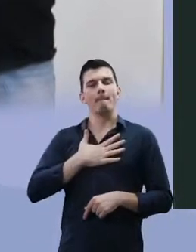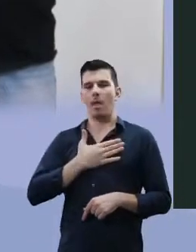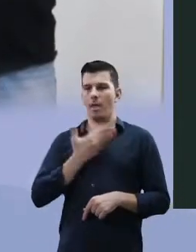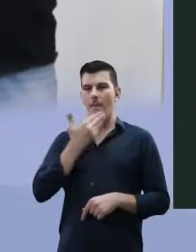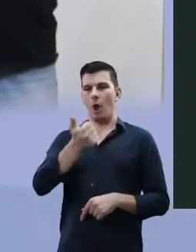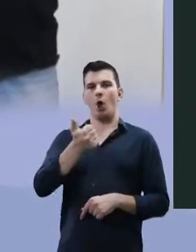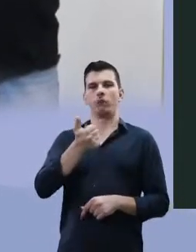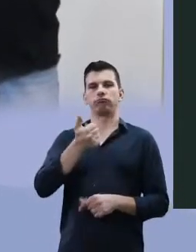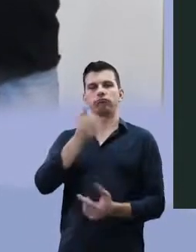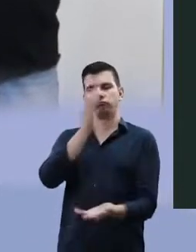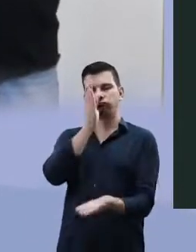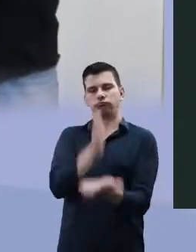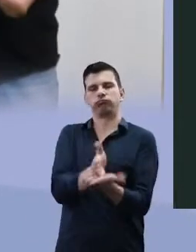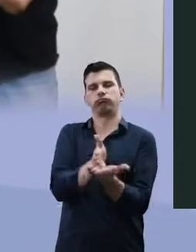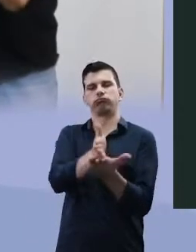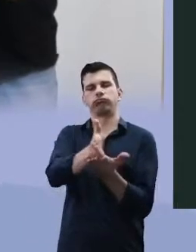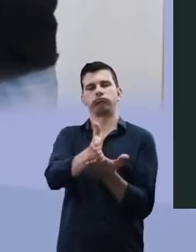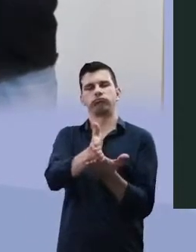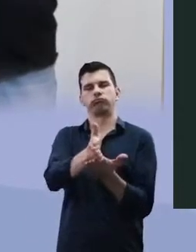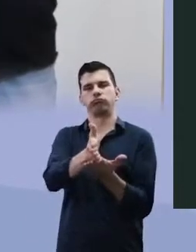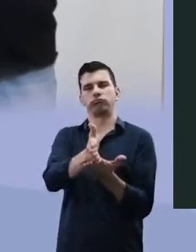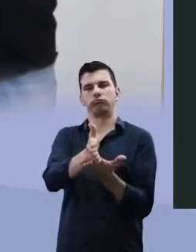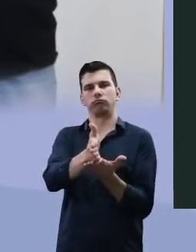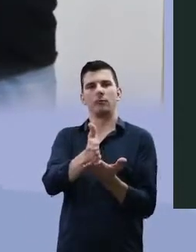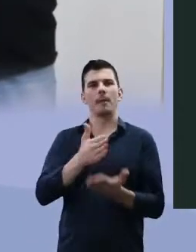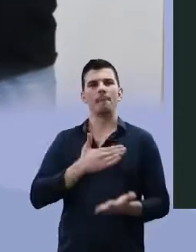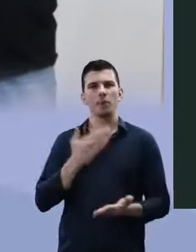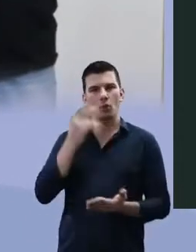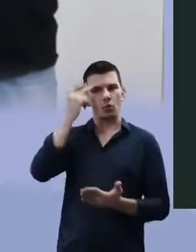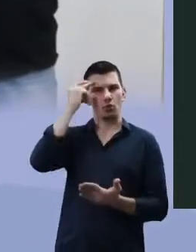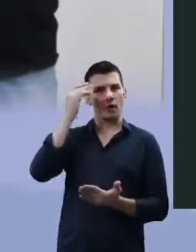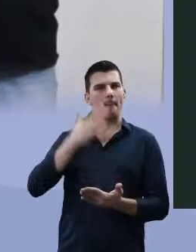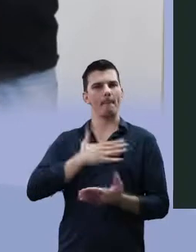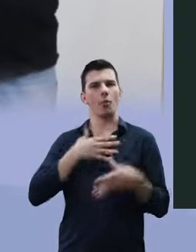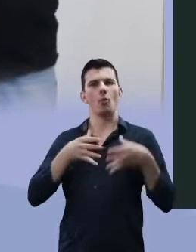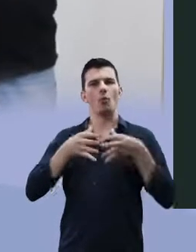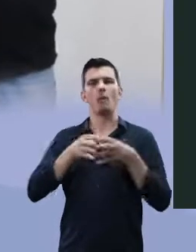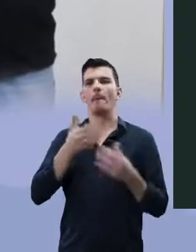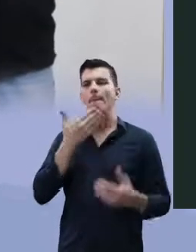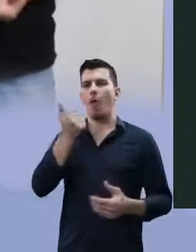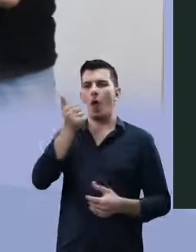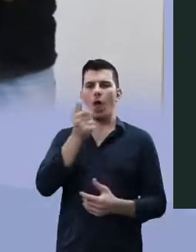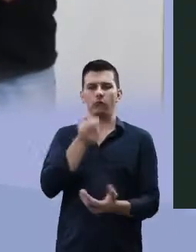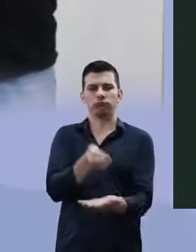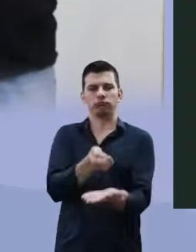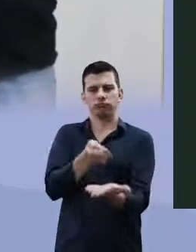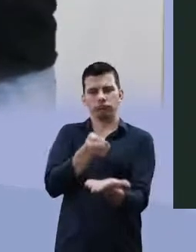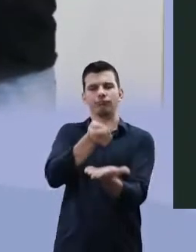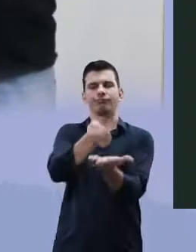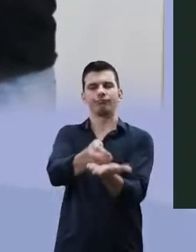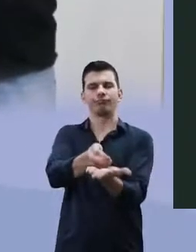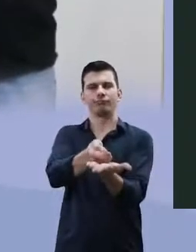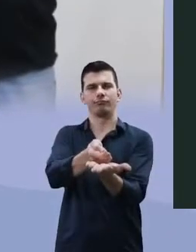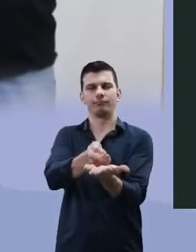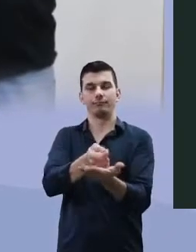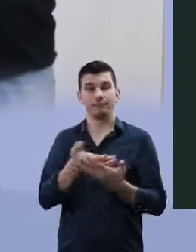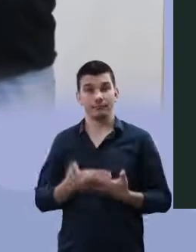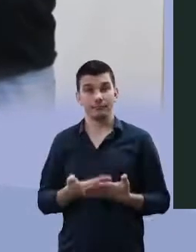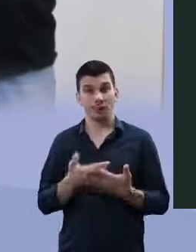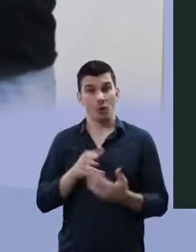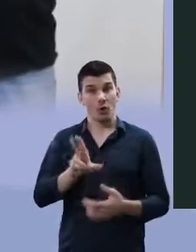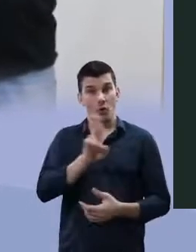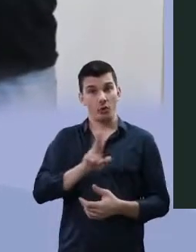minha etnia é o centro do mundo. Minha etnia, nesse contexto, então, é superior às demais. E aí eu passo